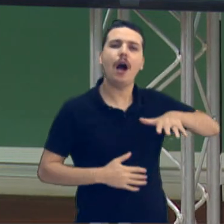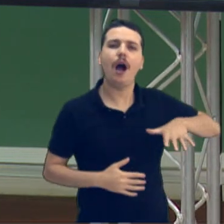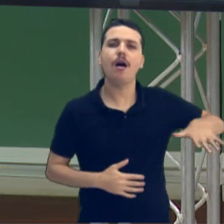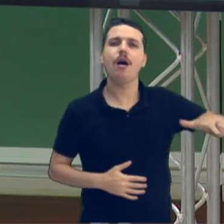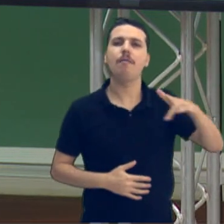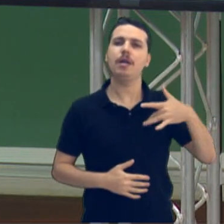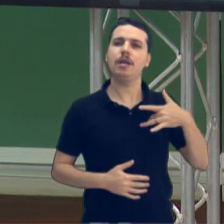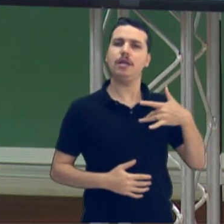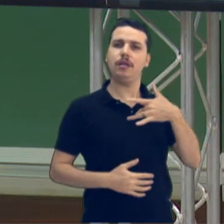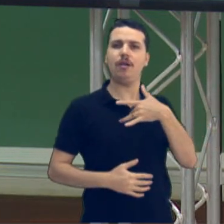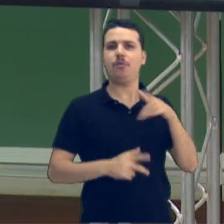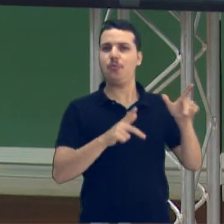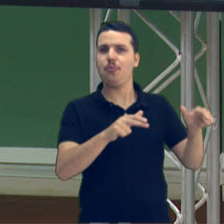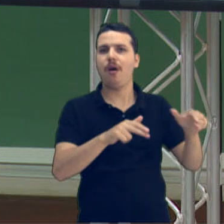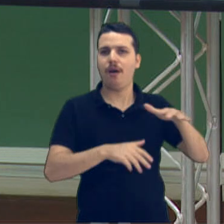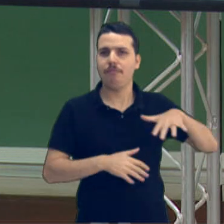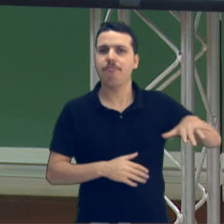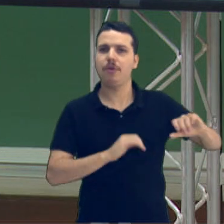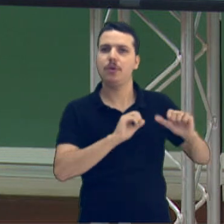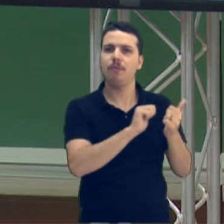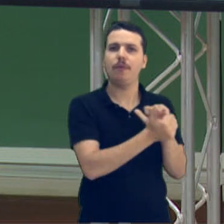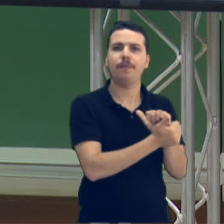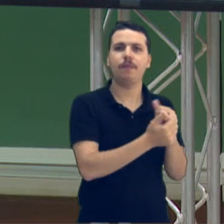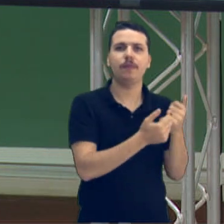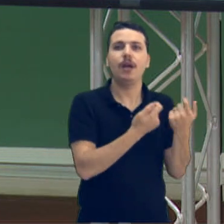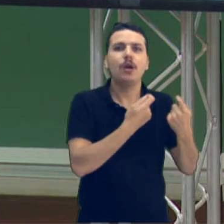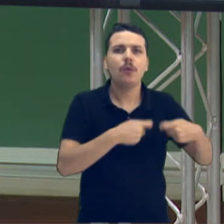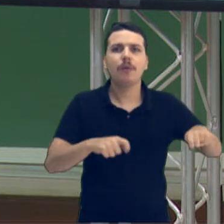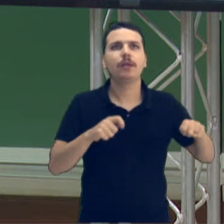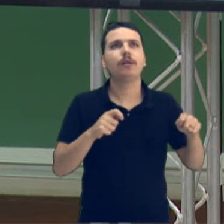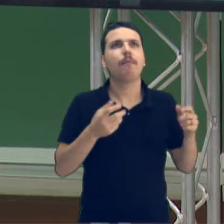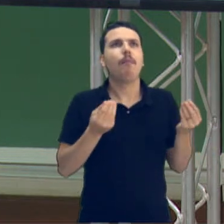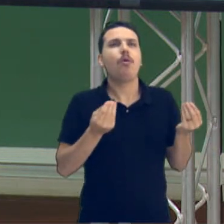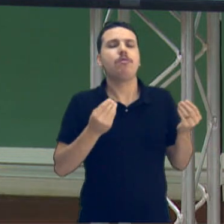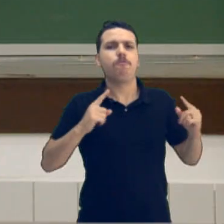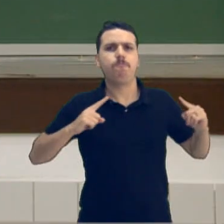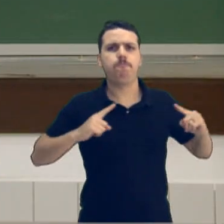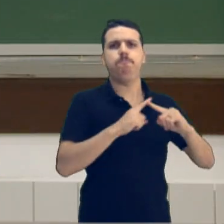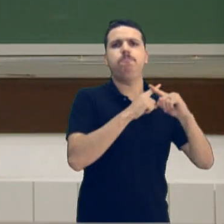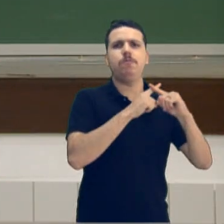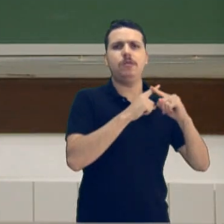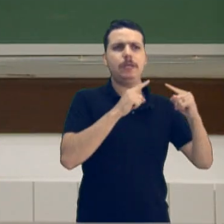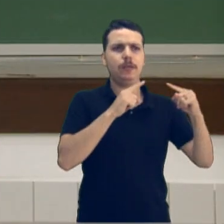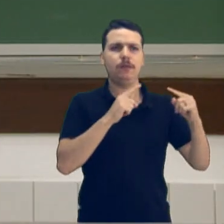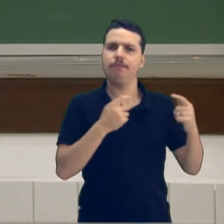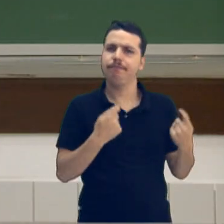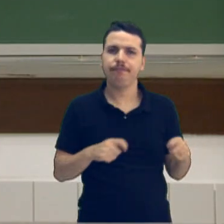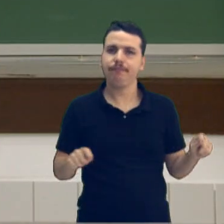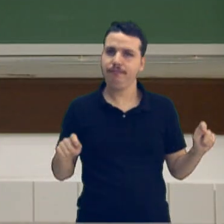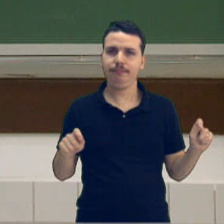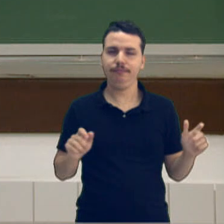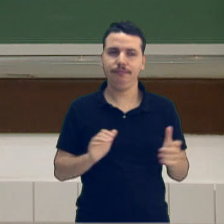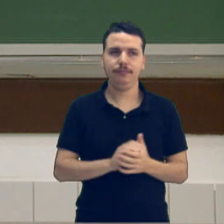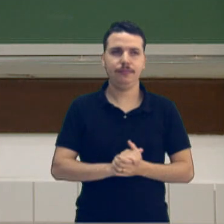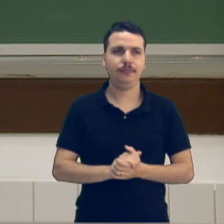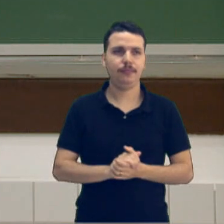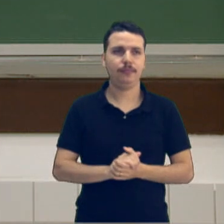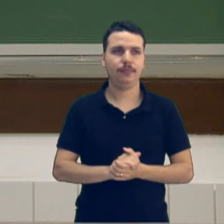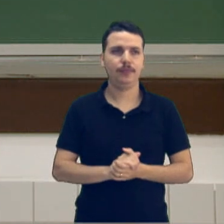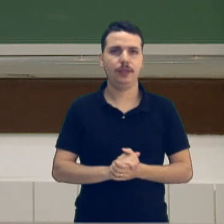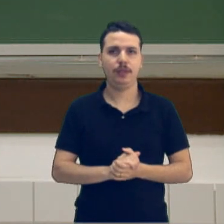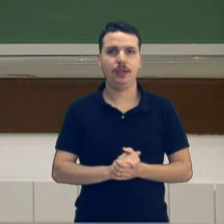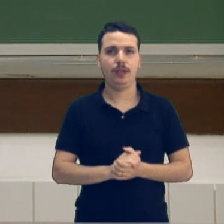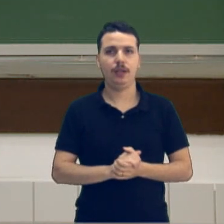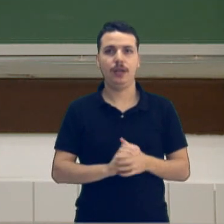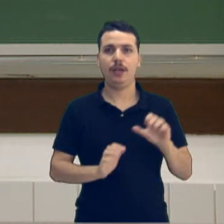saudável como esse, né, que não requer tanto a competição. No squash, a gente sabe que são